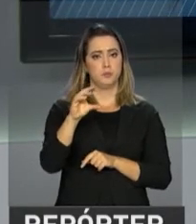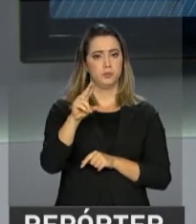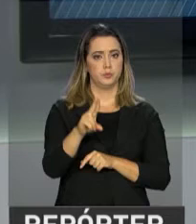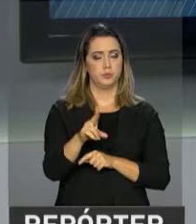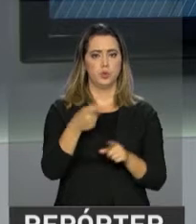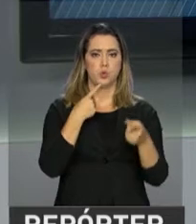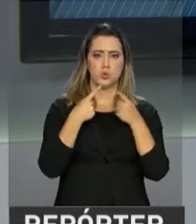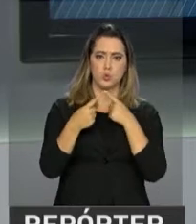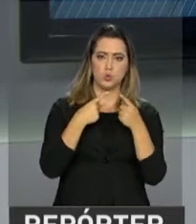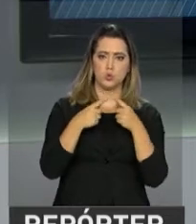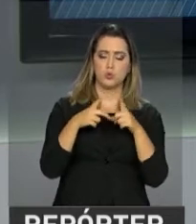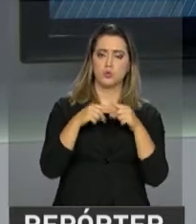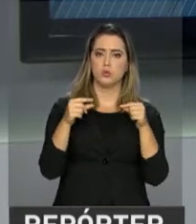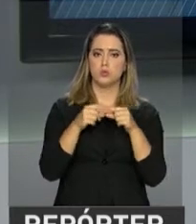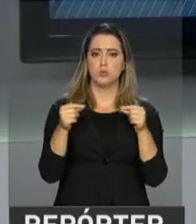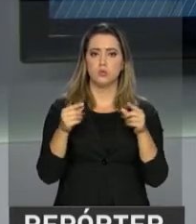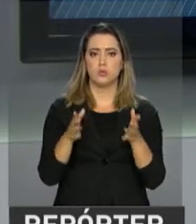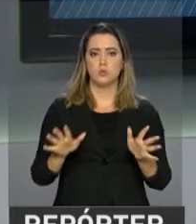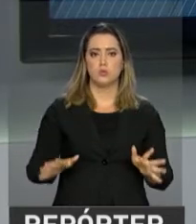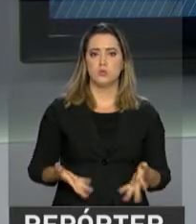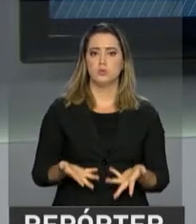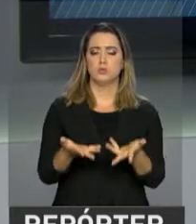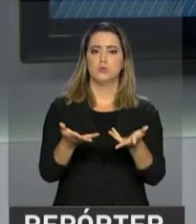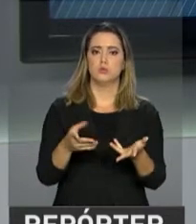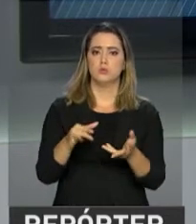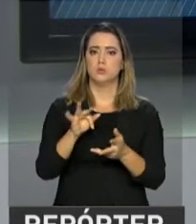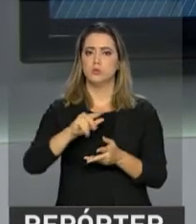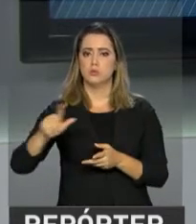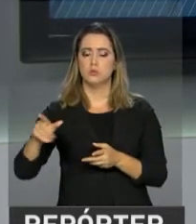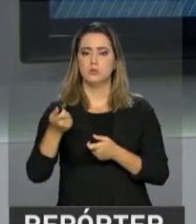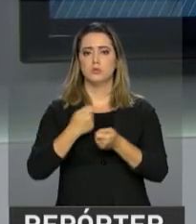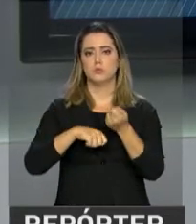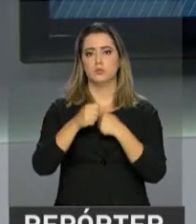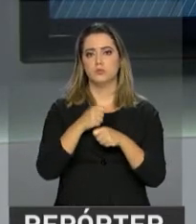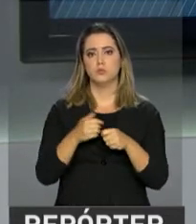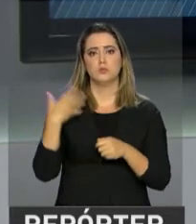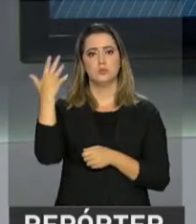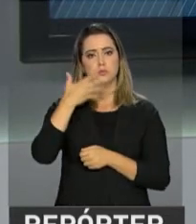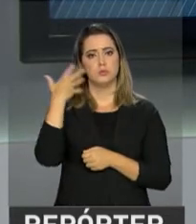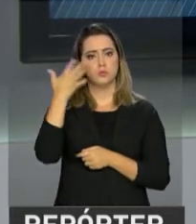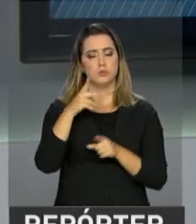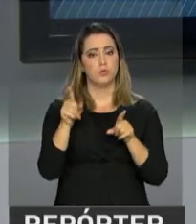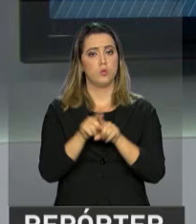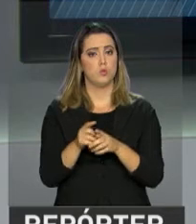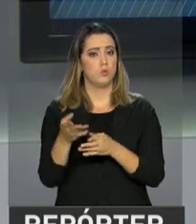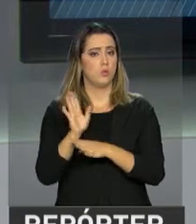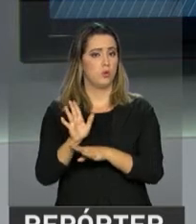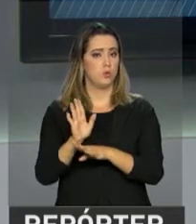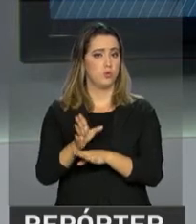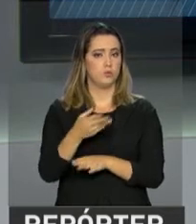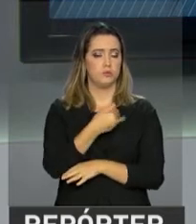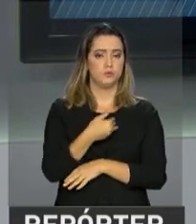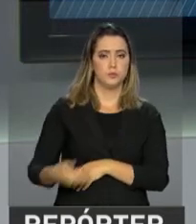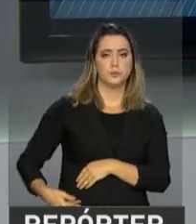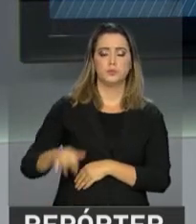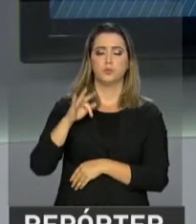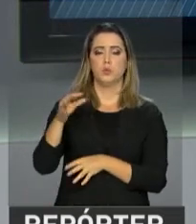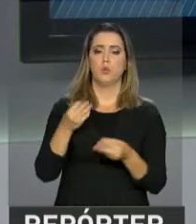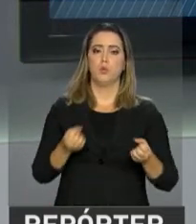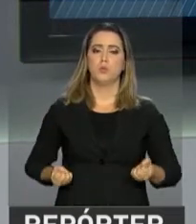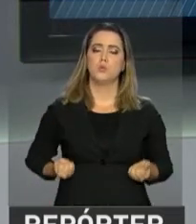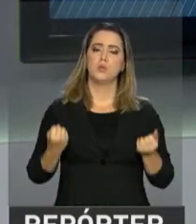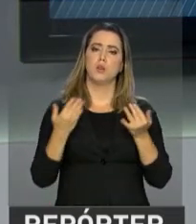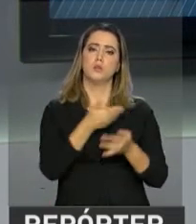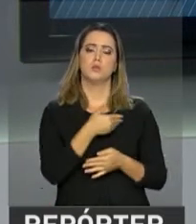os efeitos dos incentivos fiscais na economia. O seminário Subsídios da União e Qualidade do Gasto Público contou com a